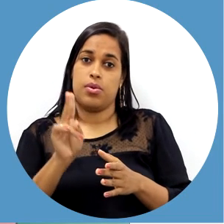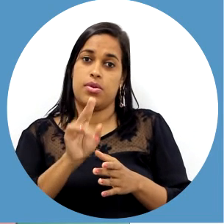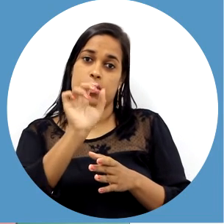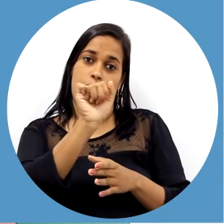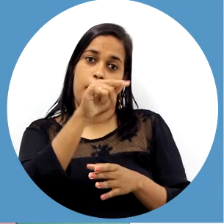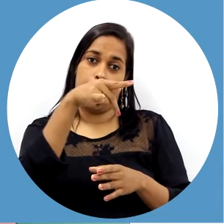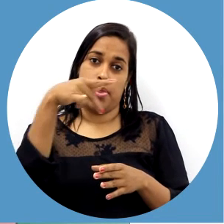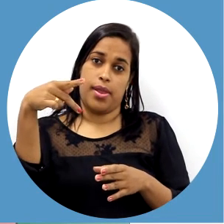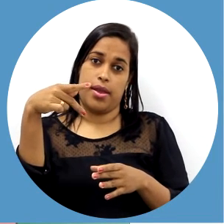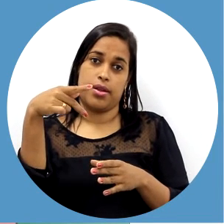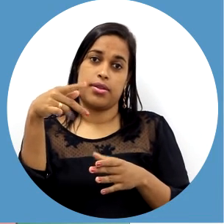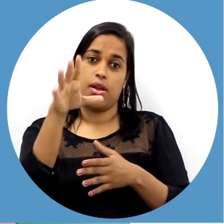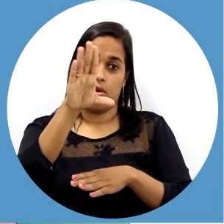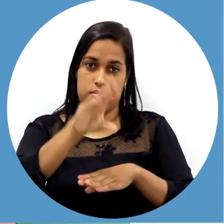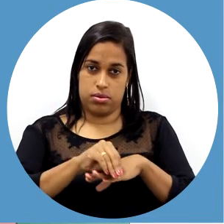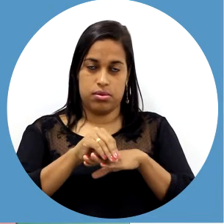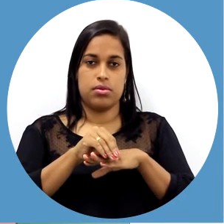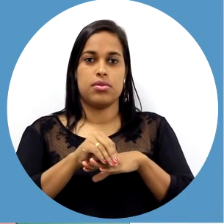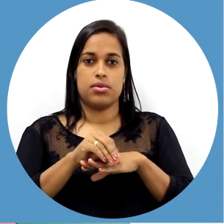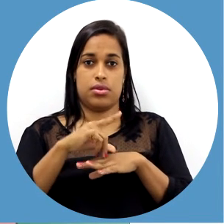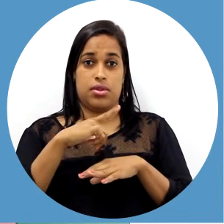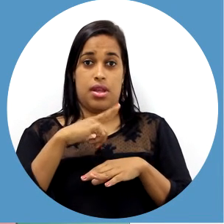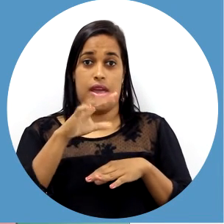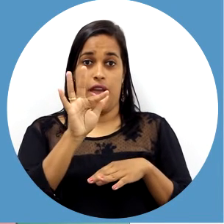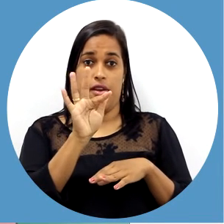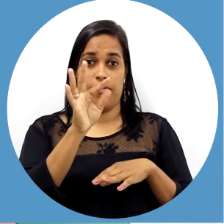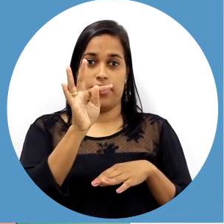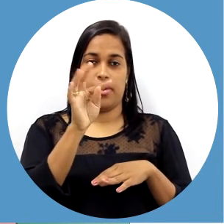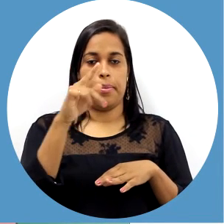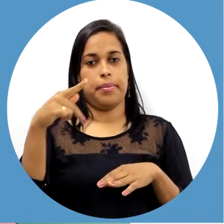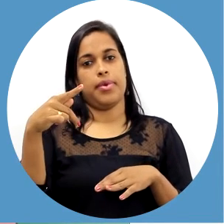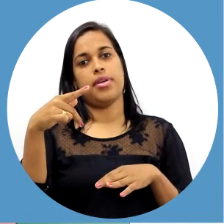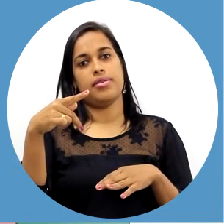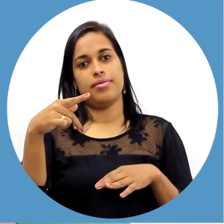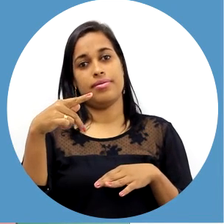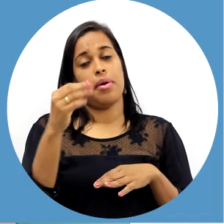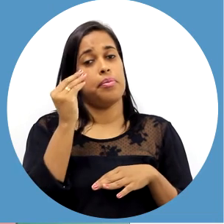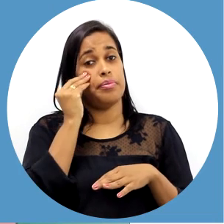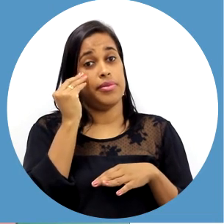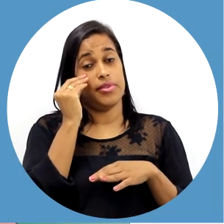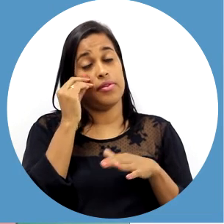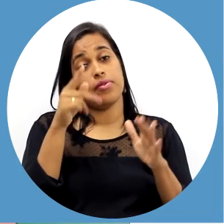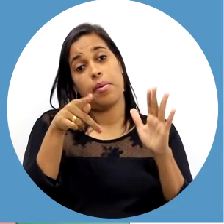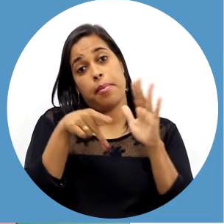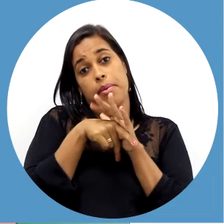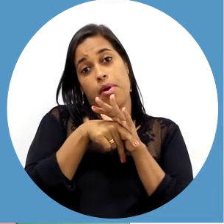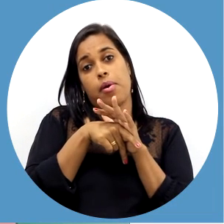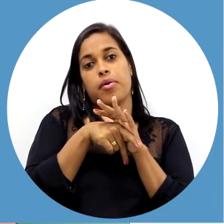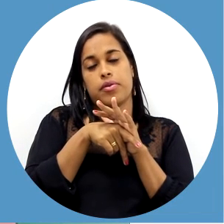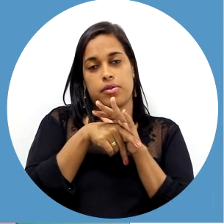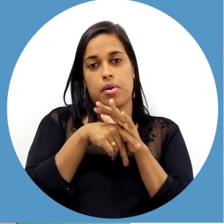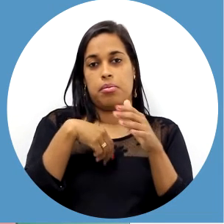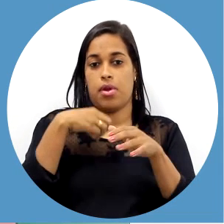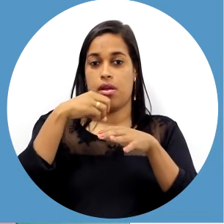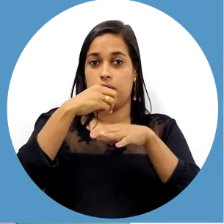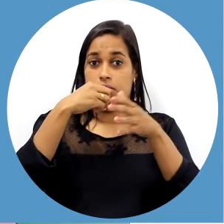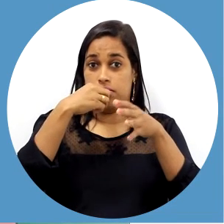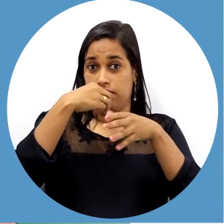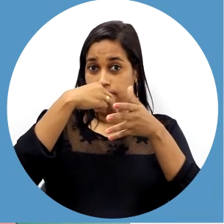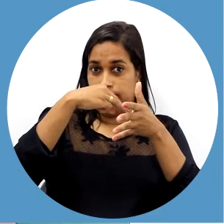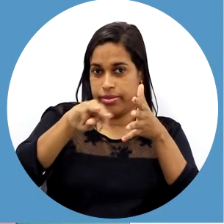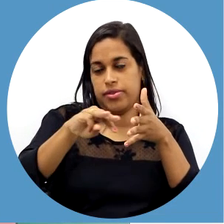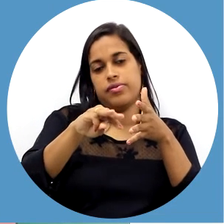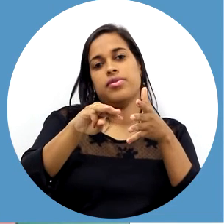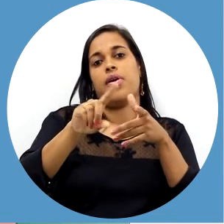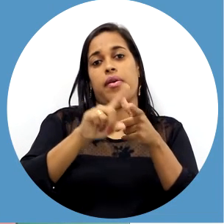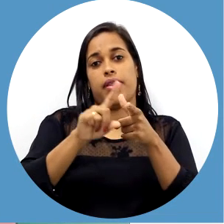um programa para baixar arquivos, talvez você não conheça, mas existe um protocolo chamado FTP, que é específico para fazer envio